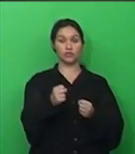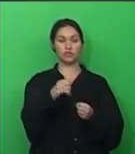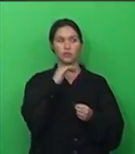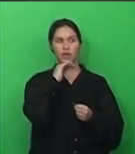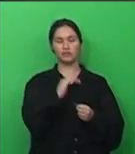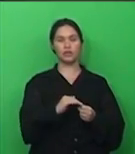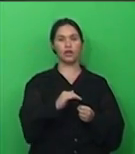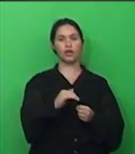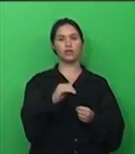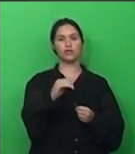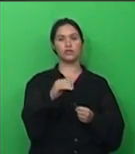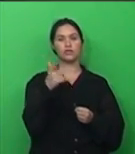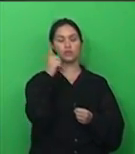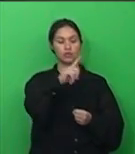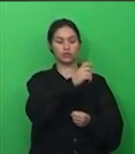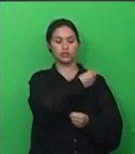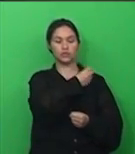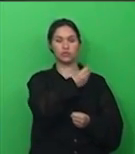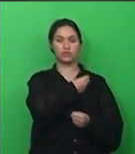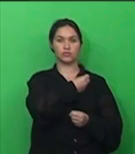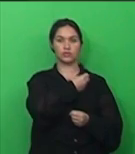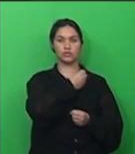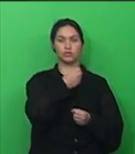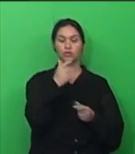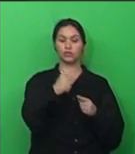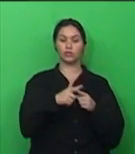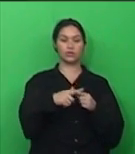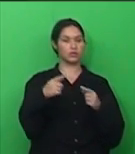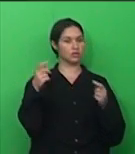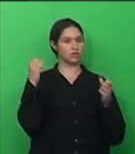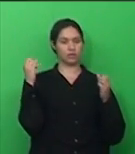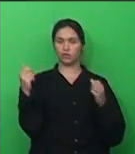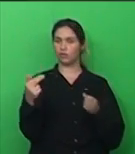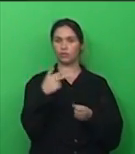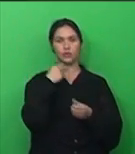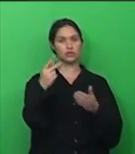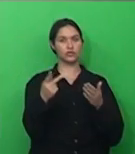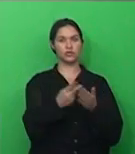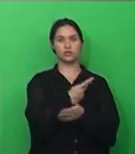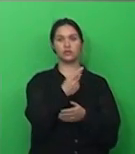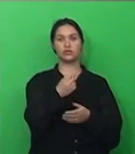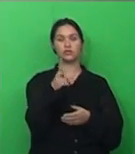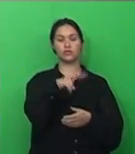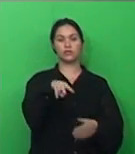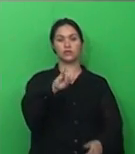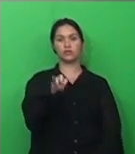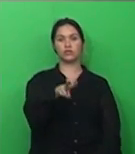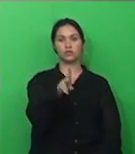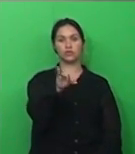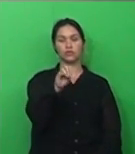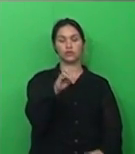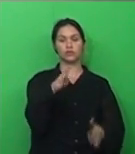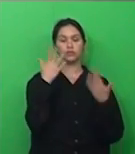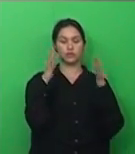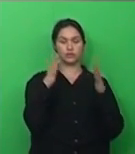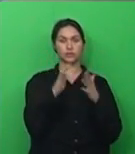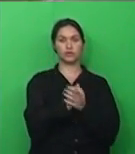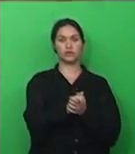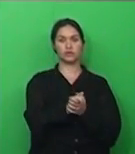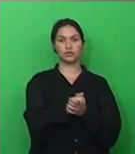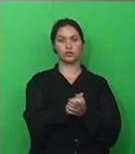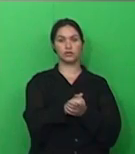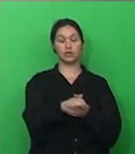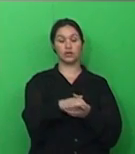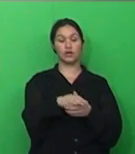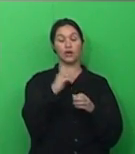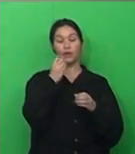precisamos provocar essa situação, que não pode acontecer esse tipo de coisa, gente. Vereador Júlio, parabéns. Isso está acontecendo na cidade